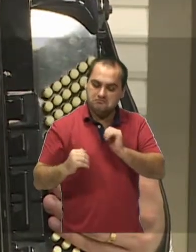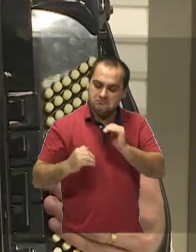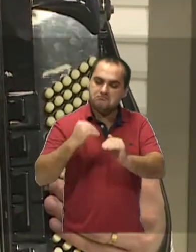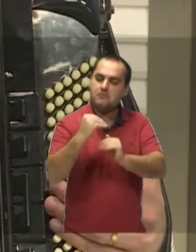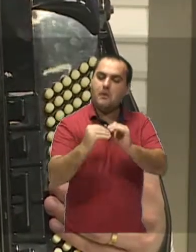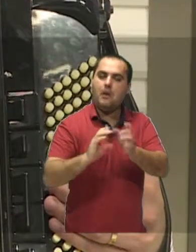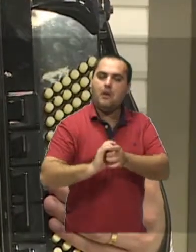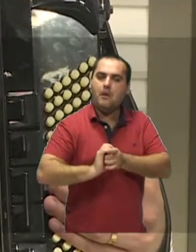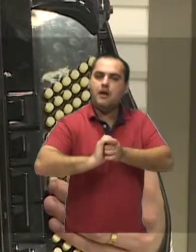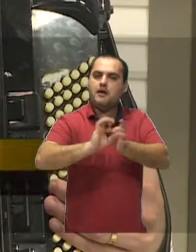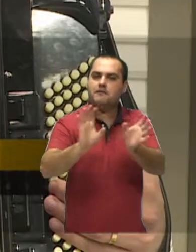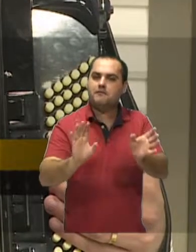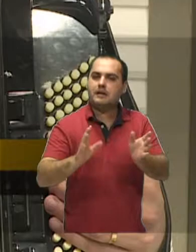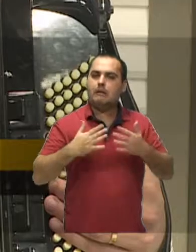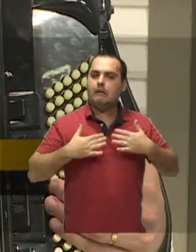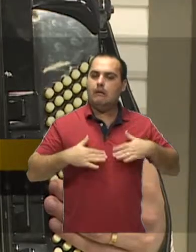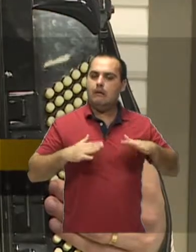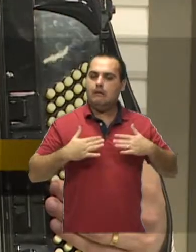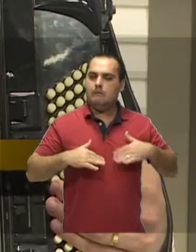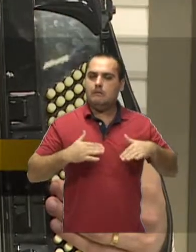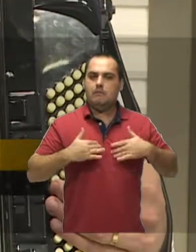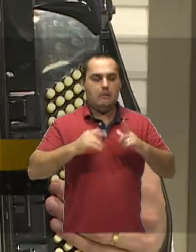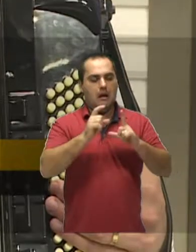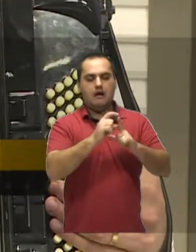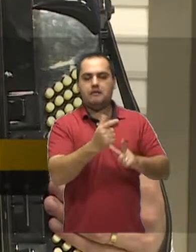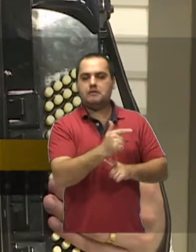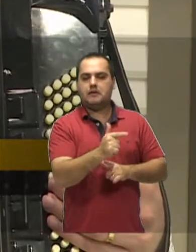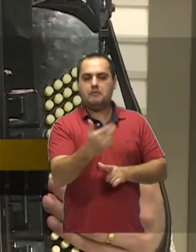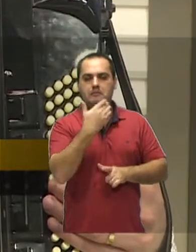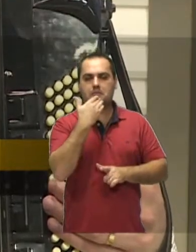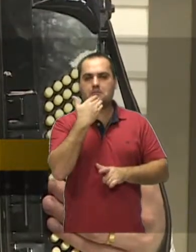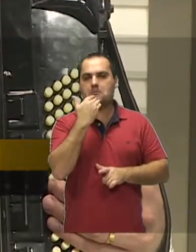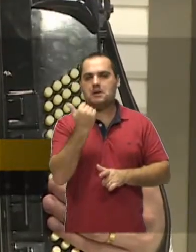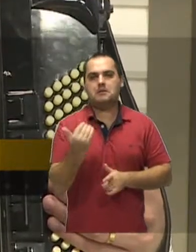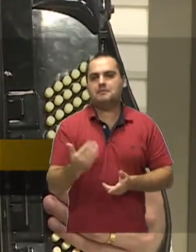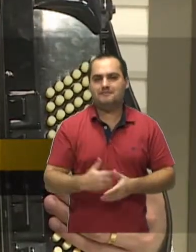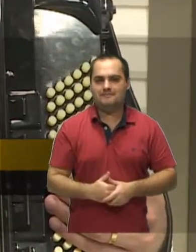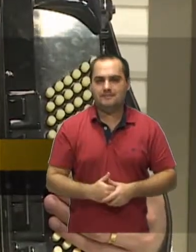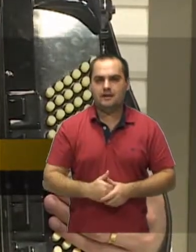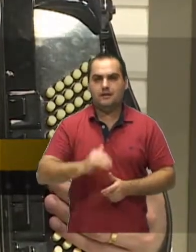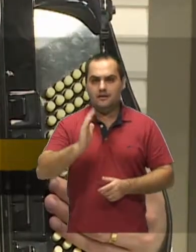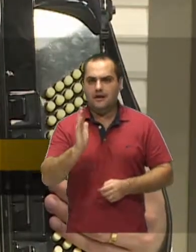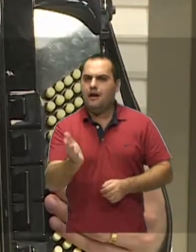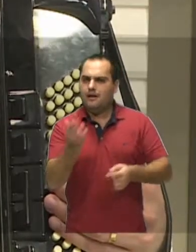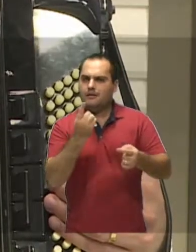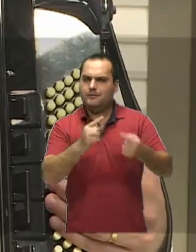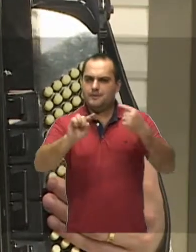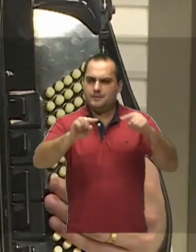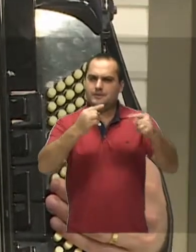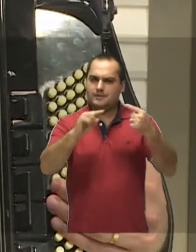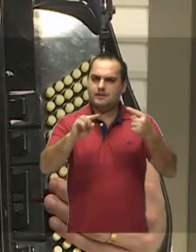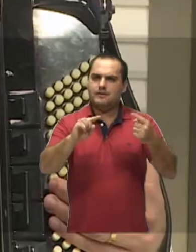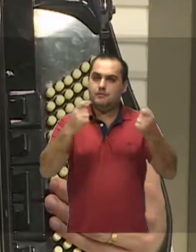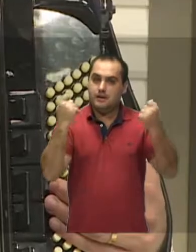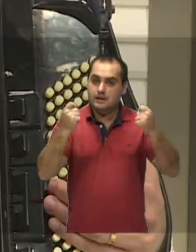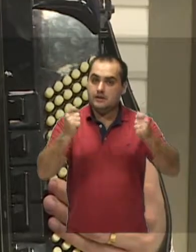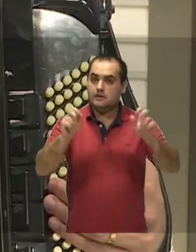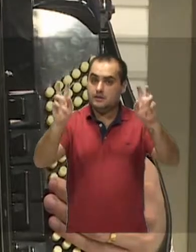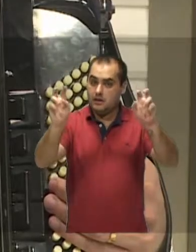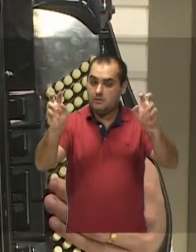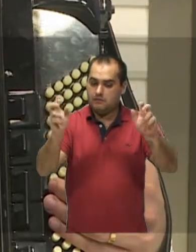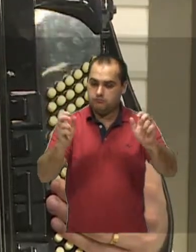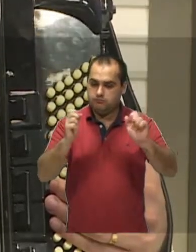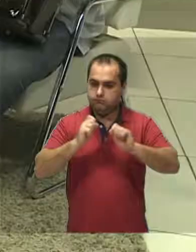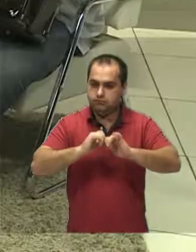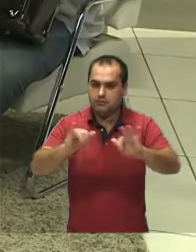né? Mais tranquila. O músico instrumental é sempre aquele cara que ele tem que dar o tema,